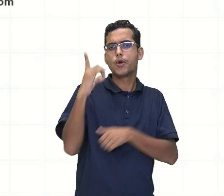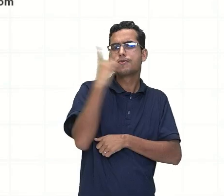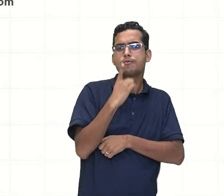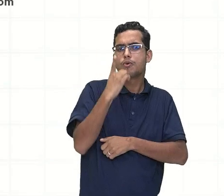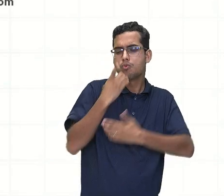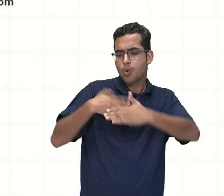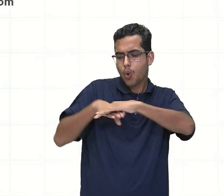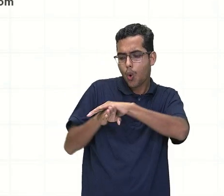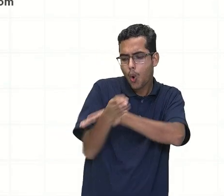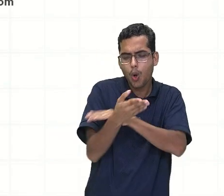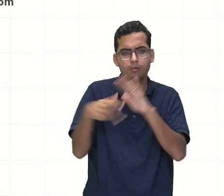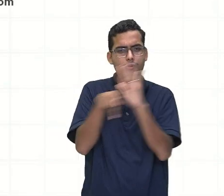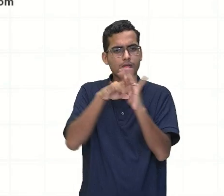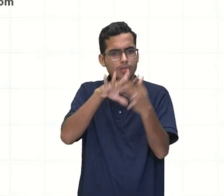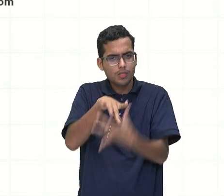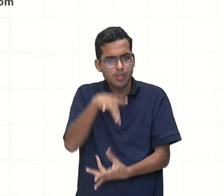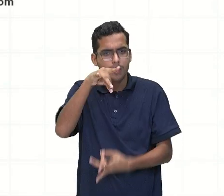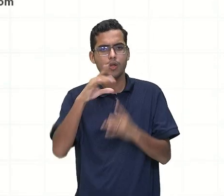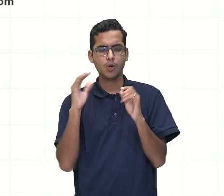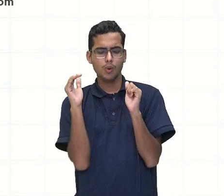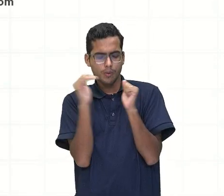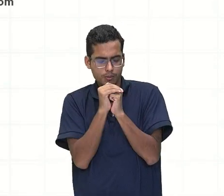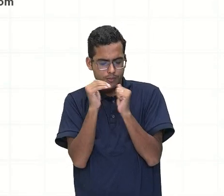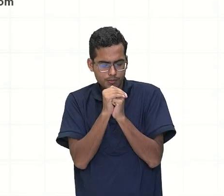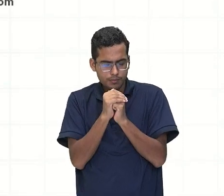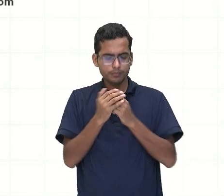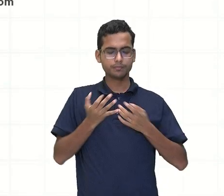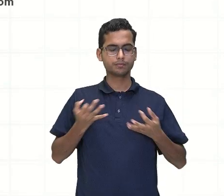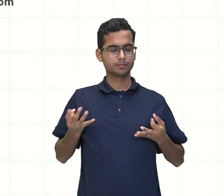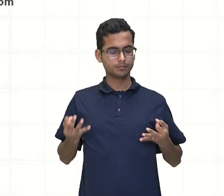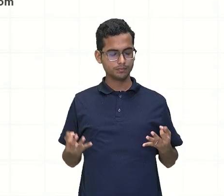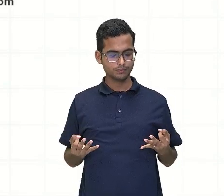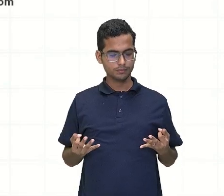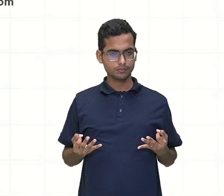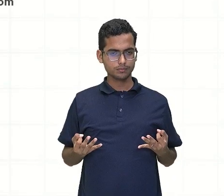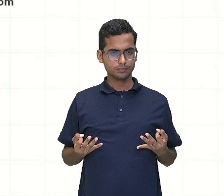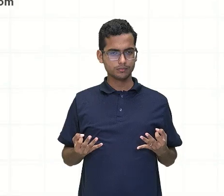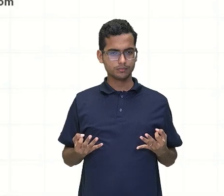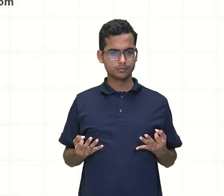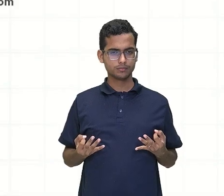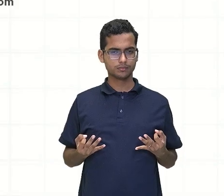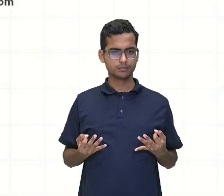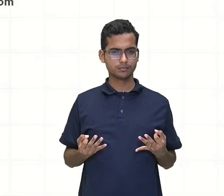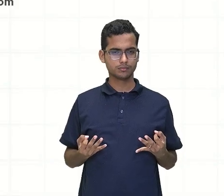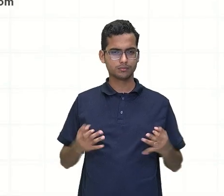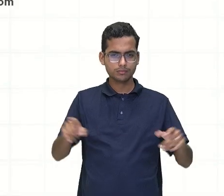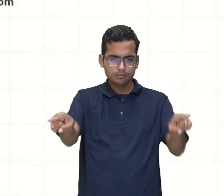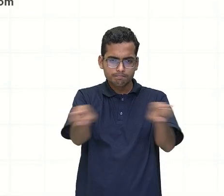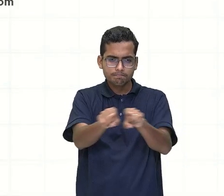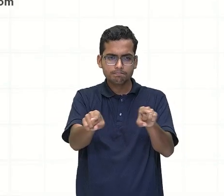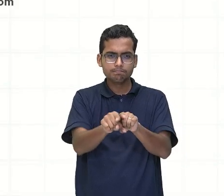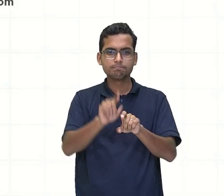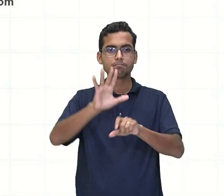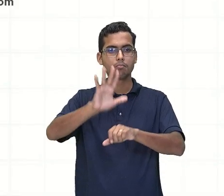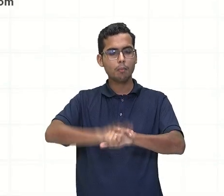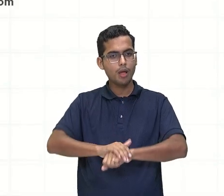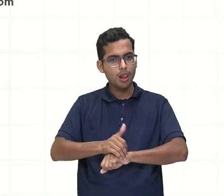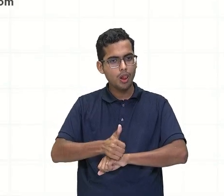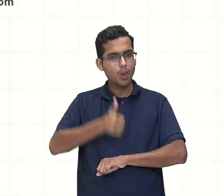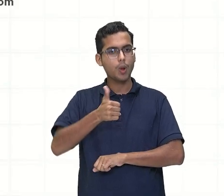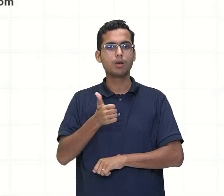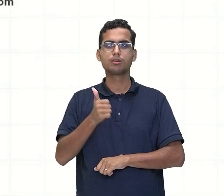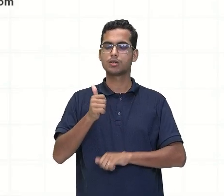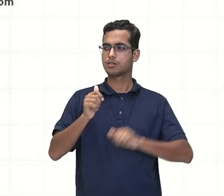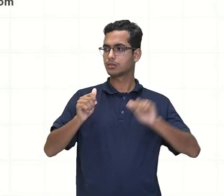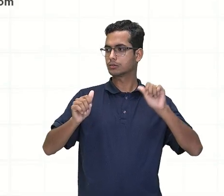apresentam melhoras em quadros de depressão e ansiedade. Inclusive, eu posso falar em alto e bom